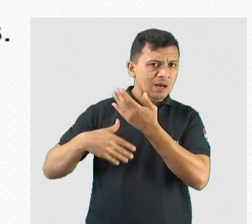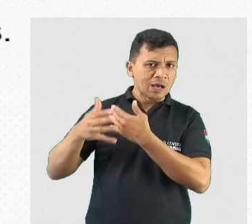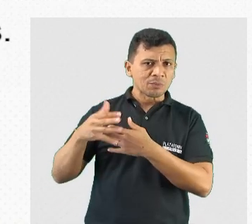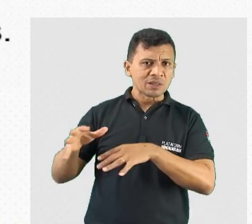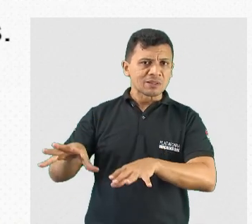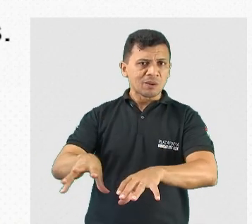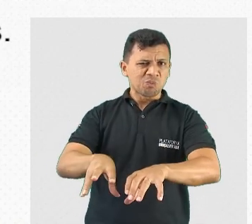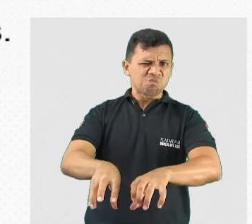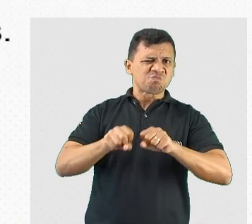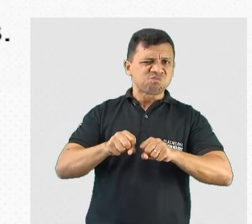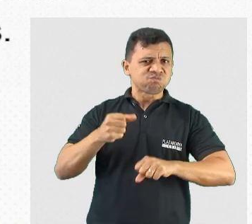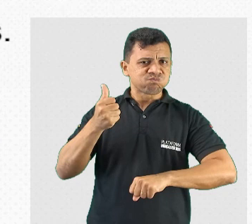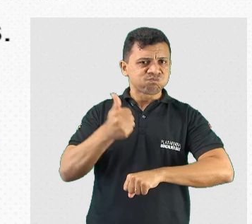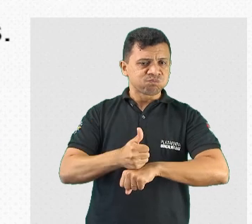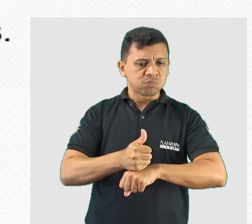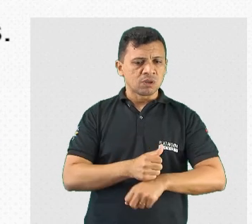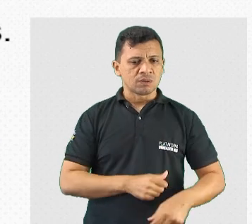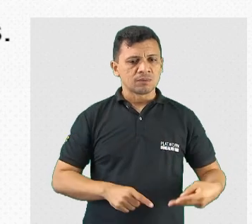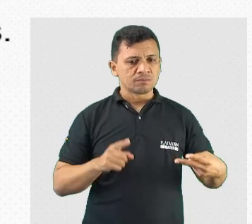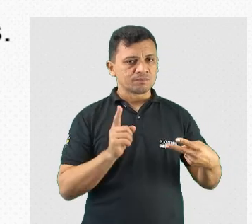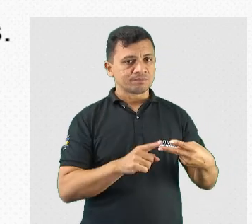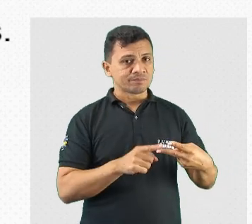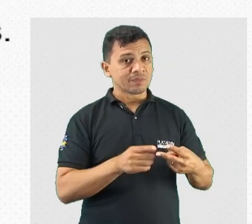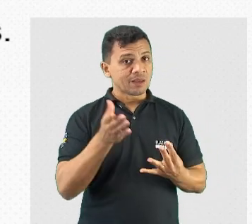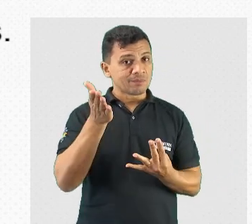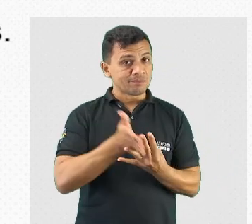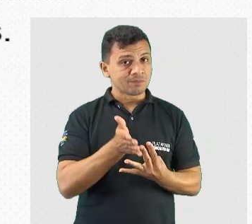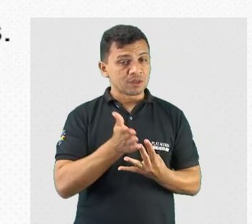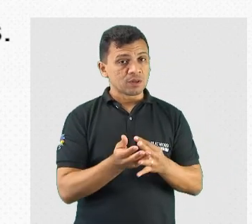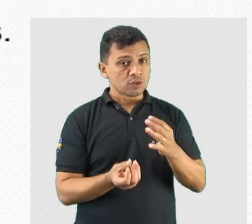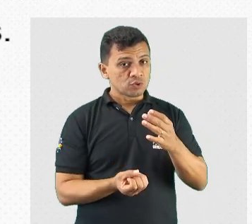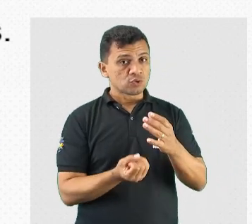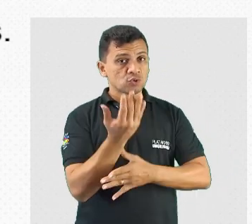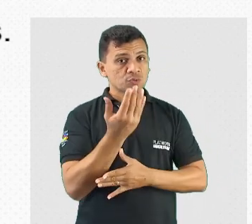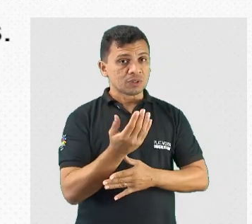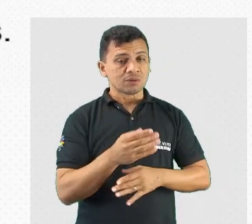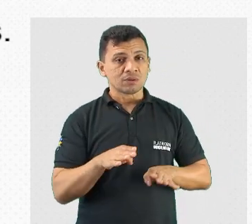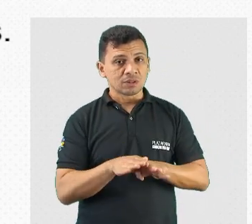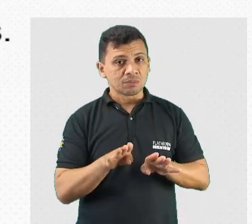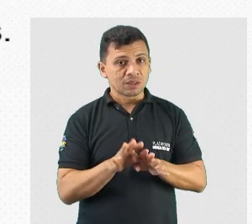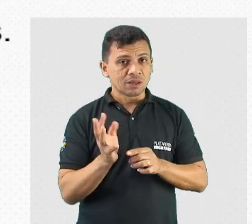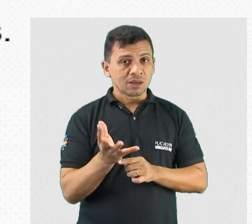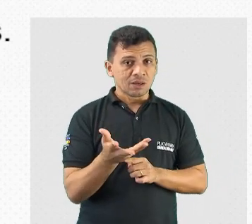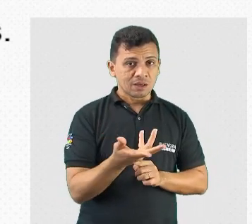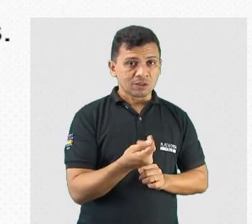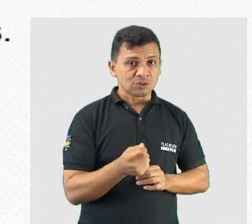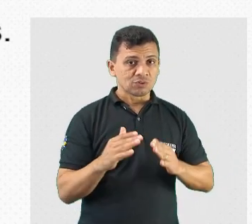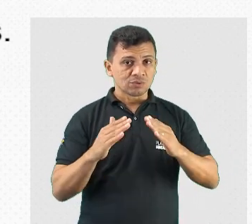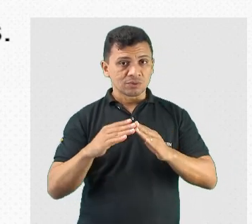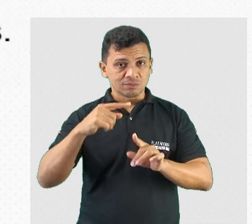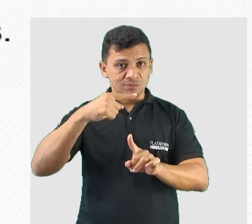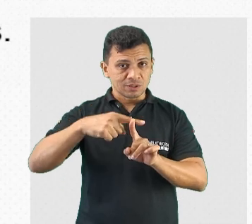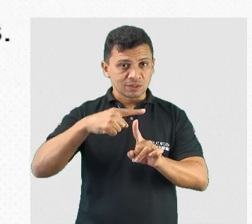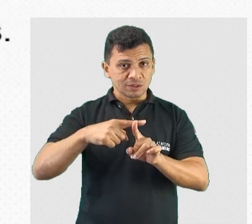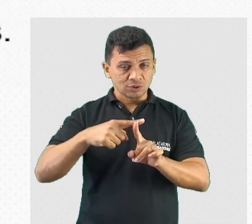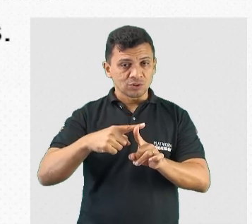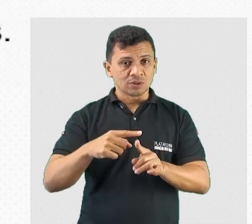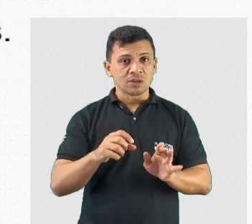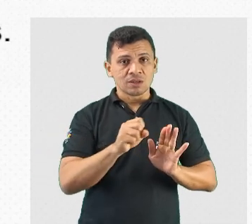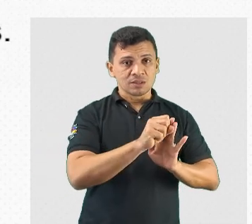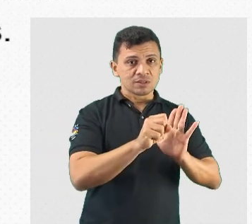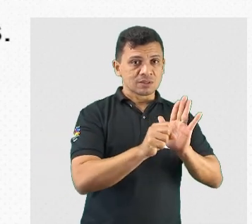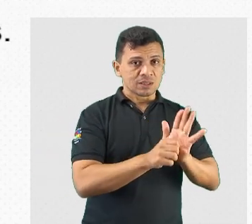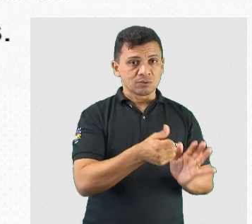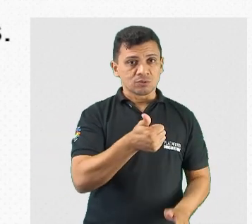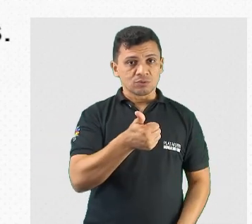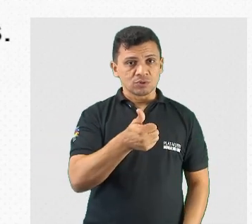certo? Um momento intermediário, um surgimento e desenvolvimento dos artífices da Igreja Barroca, por exemplo, entre os séculos XVIII,